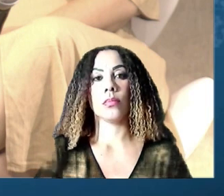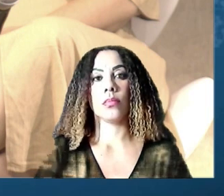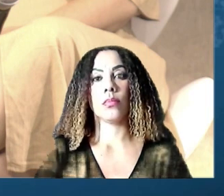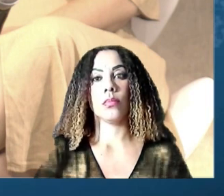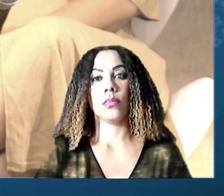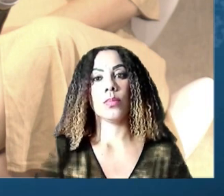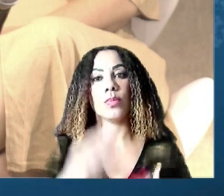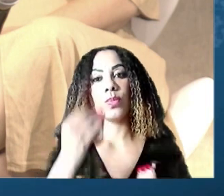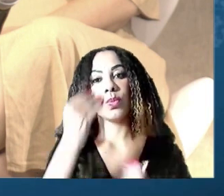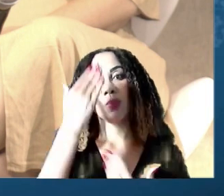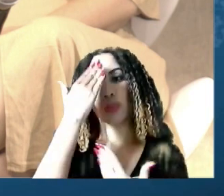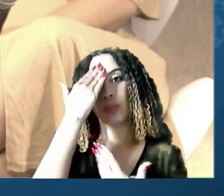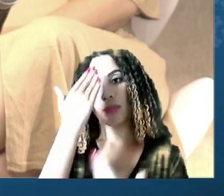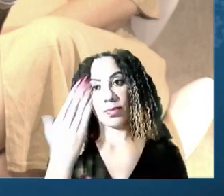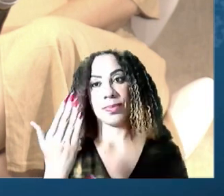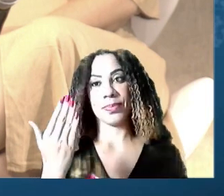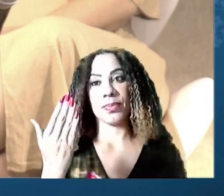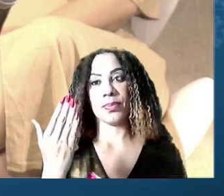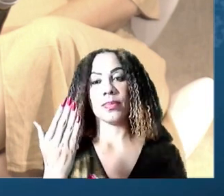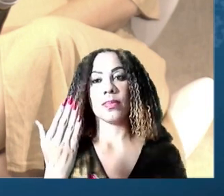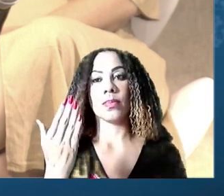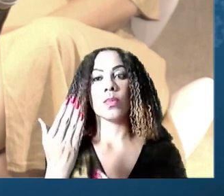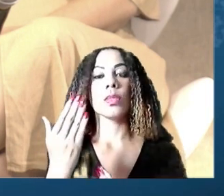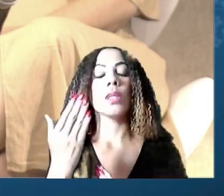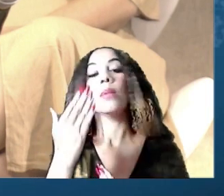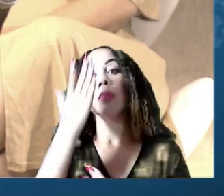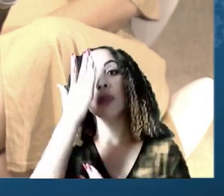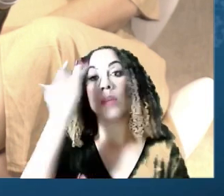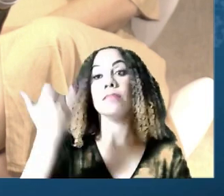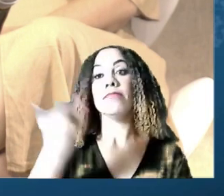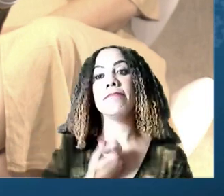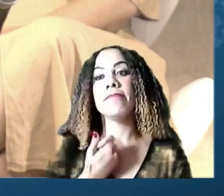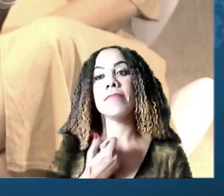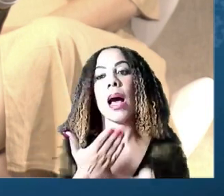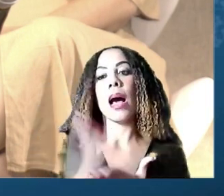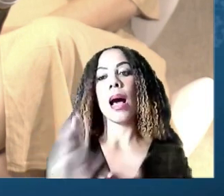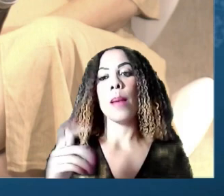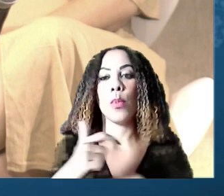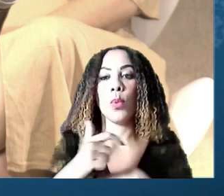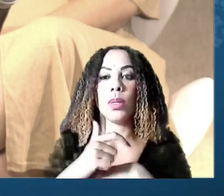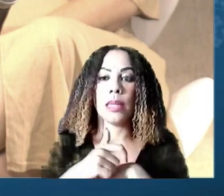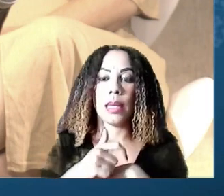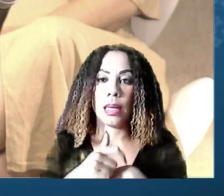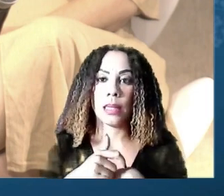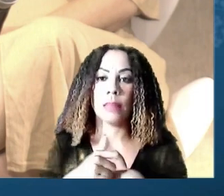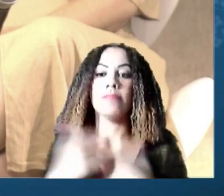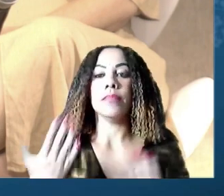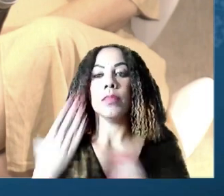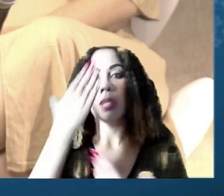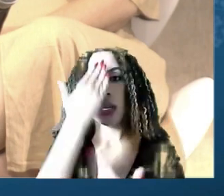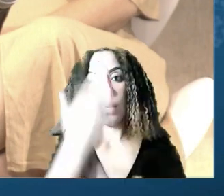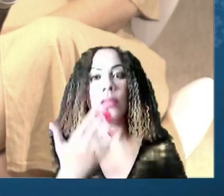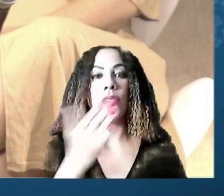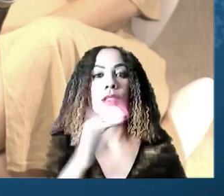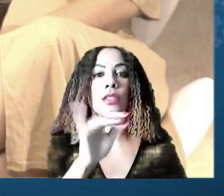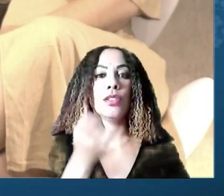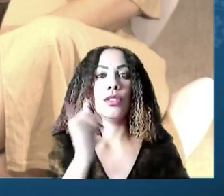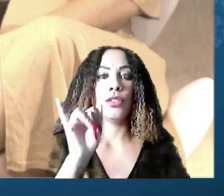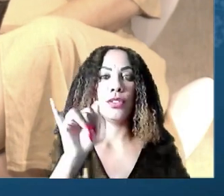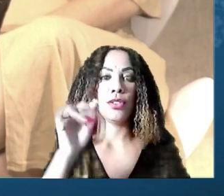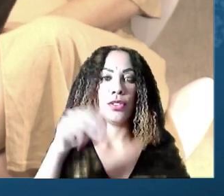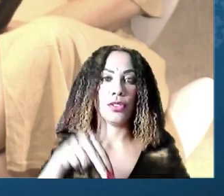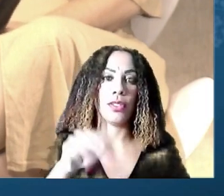Muito obrigado. Me disseram que nós não temos mais tempo. Obrigado, Jintal.